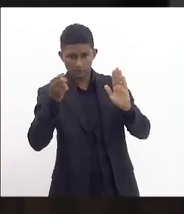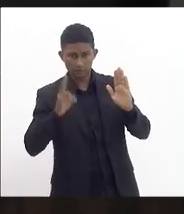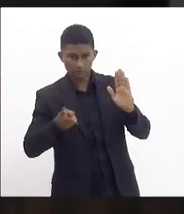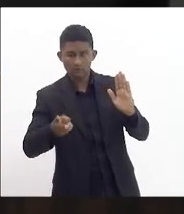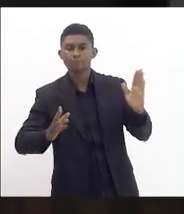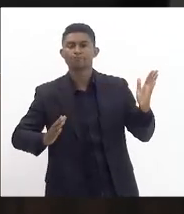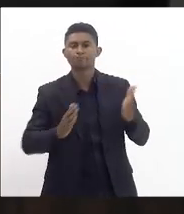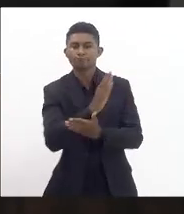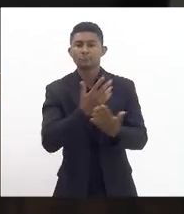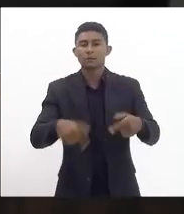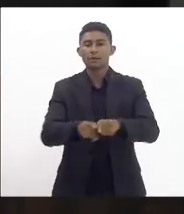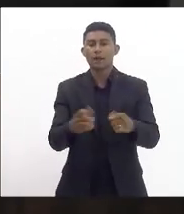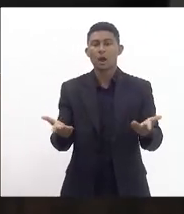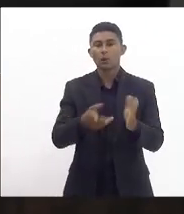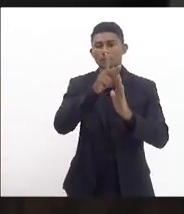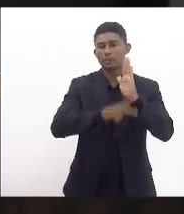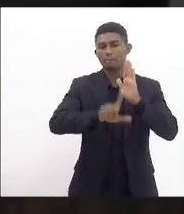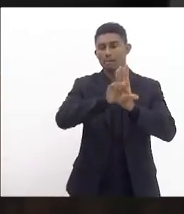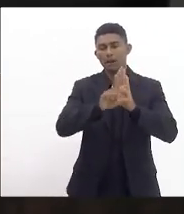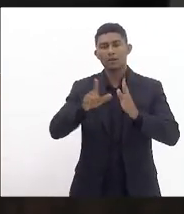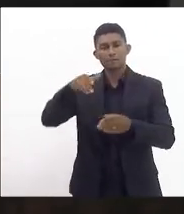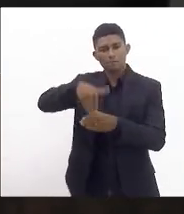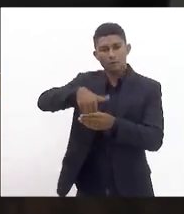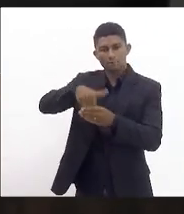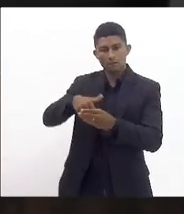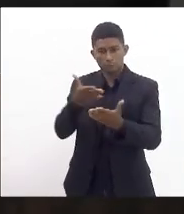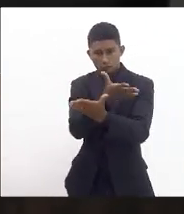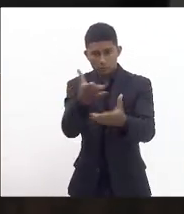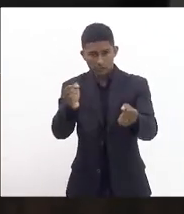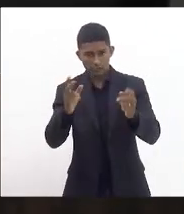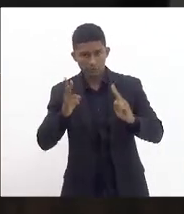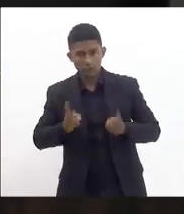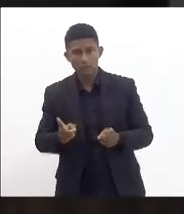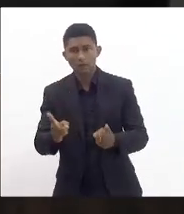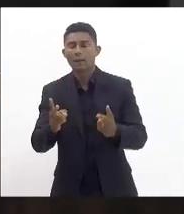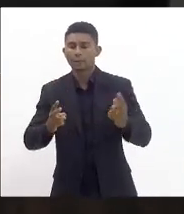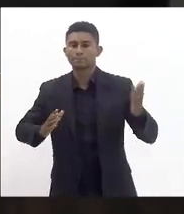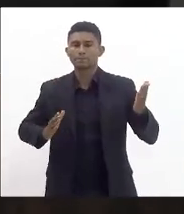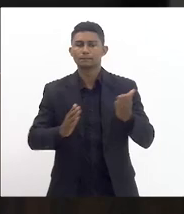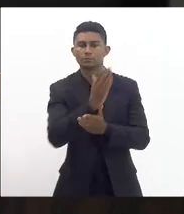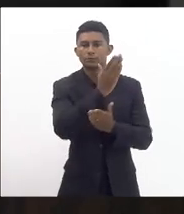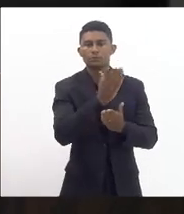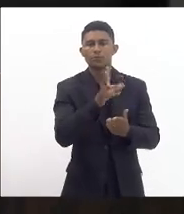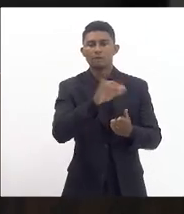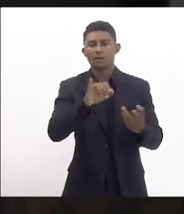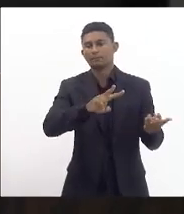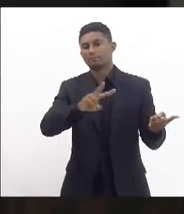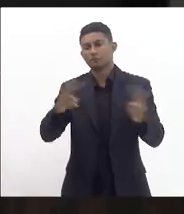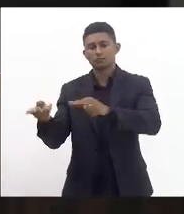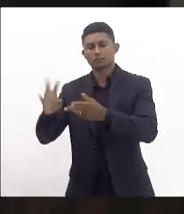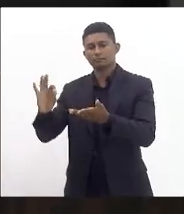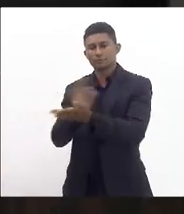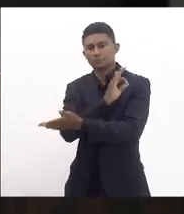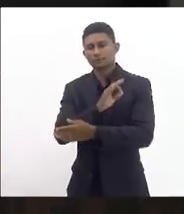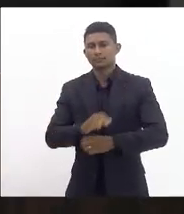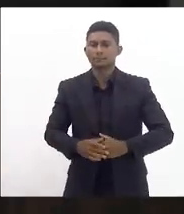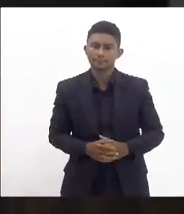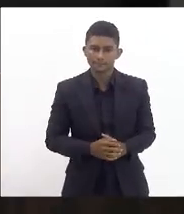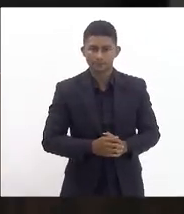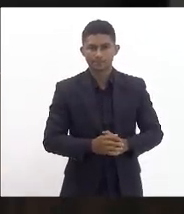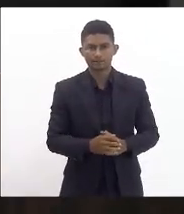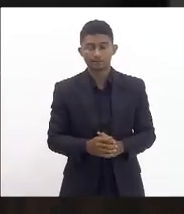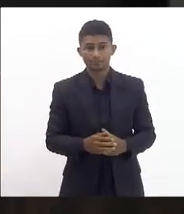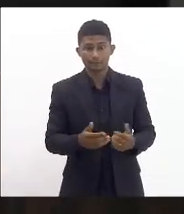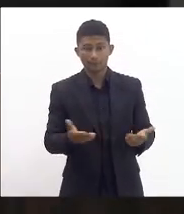votação, projeto assim emendado. Senhores que aprovam, permaneçam como estão, aprovado. Vai a autógrafo. Por favor.